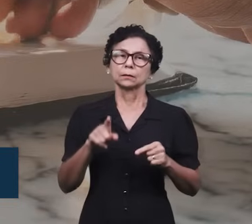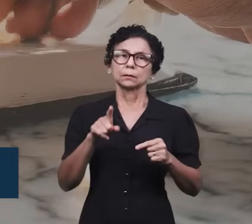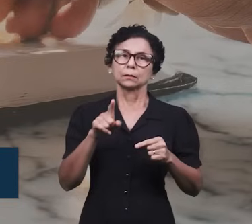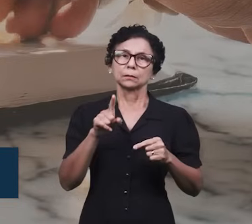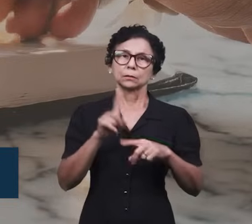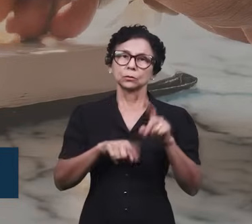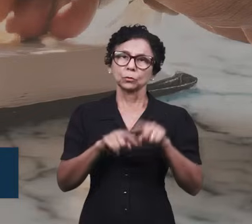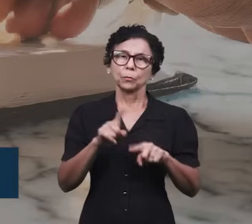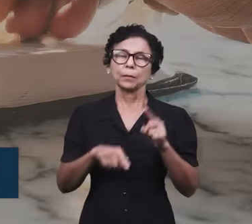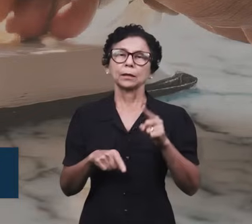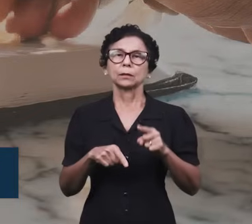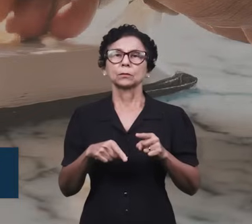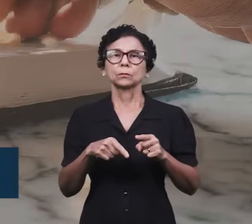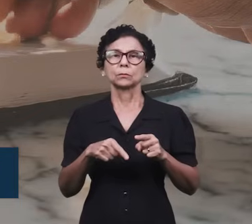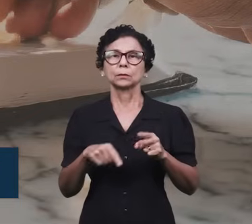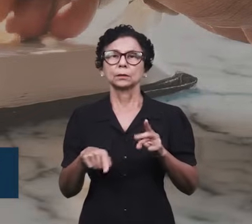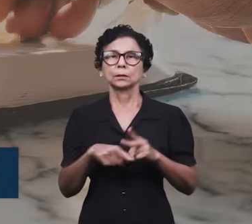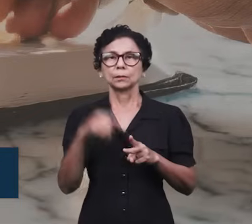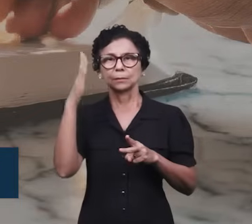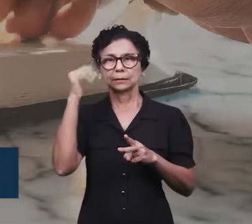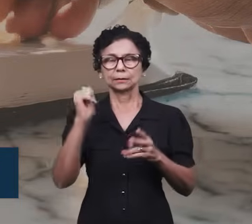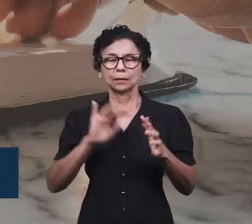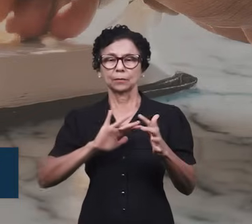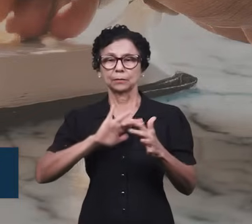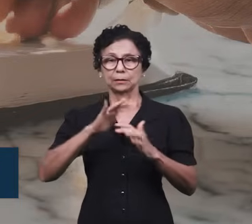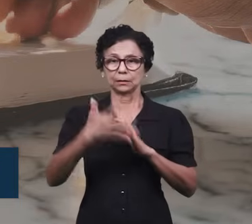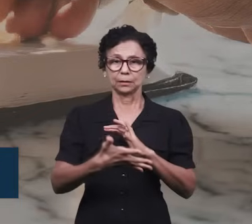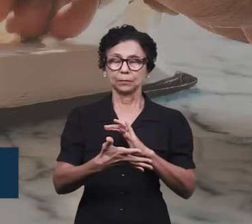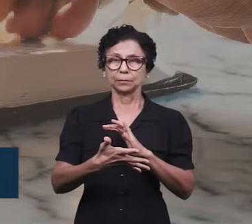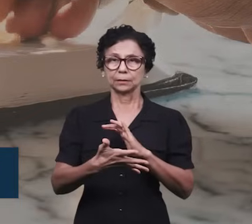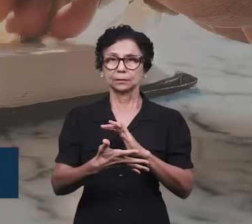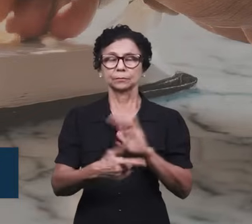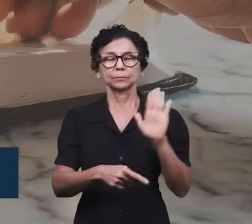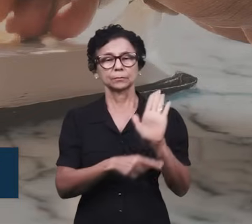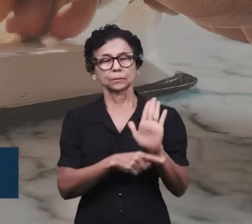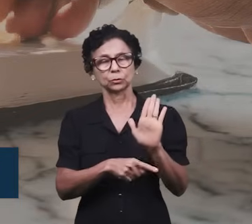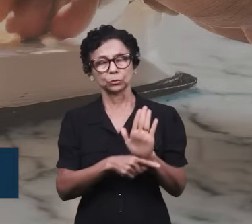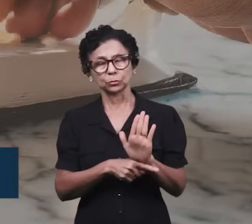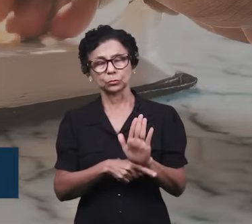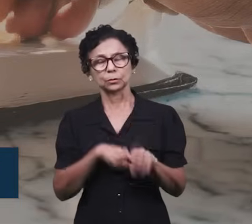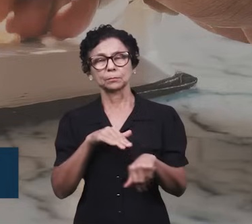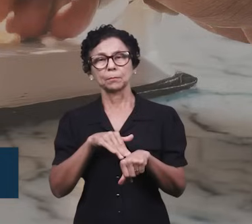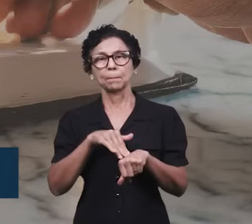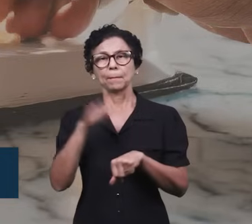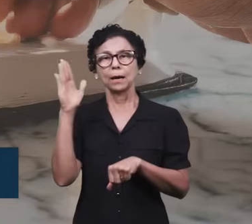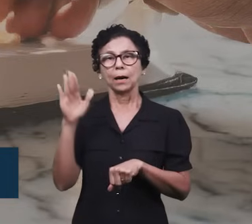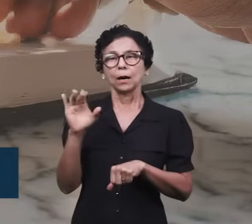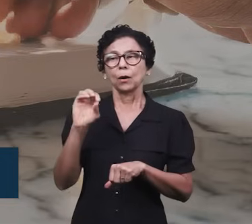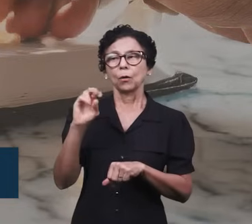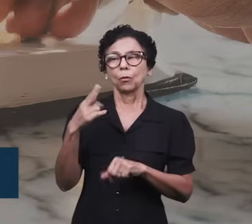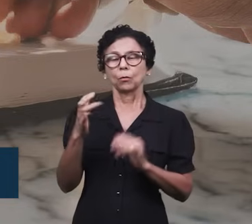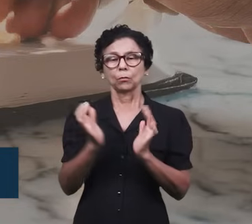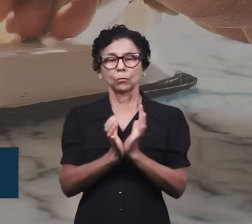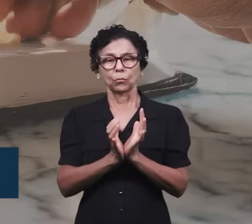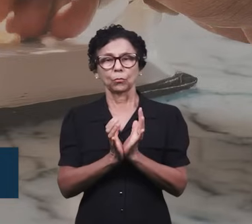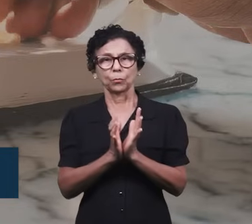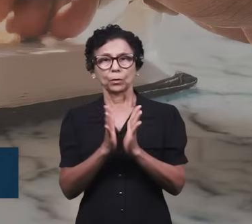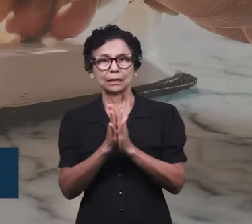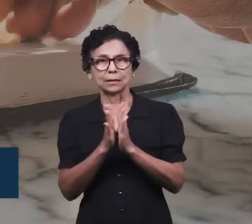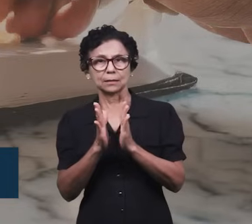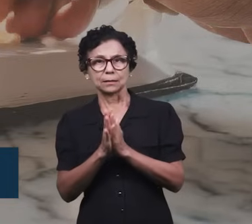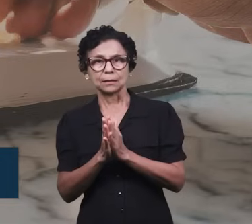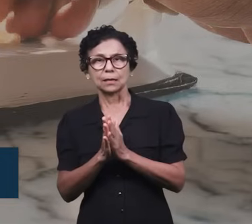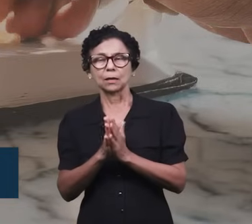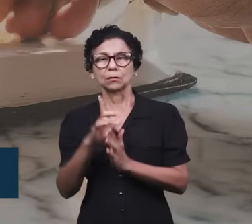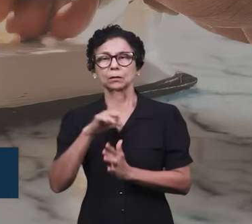instrumento, e ela ainda sabe Libras, isso nos ajuda, né, ainda mais. Então, é do grupo de intercessão, o exercício de